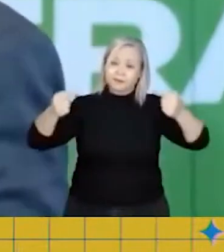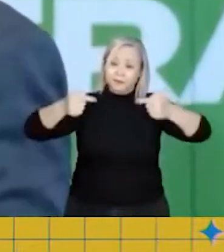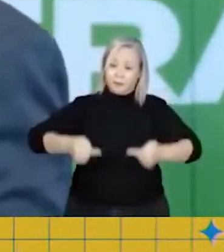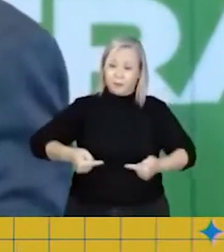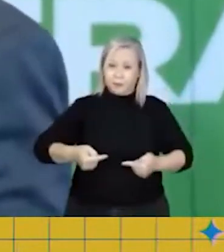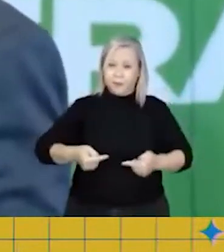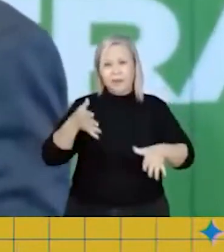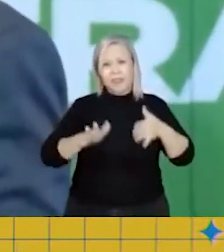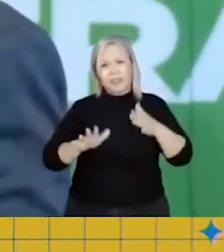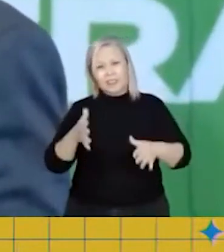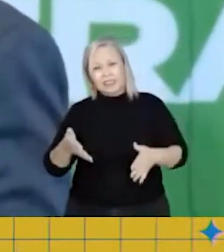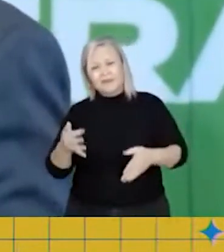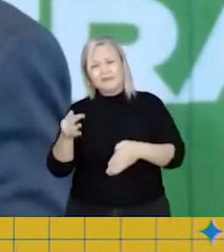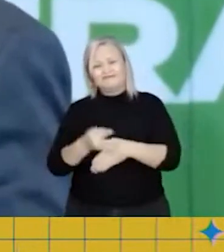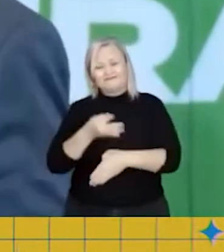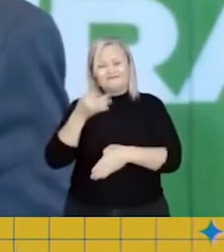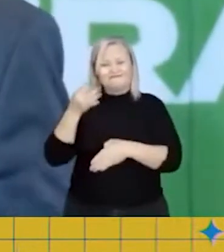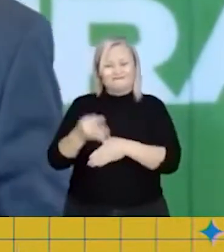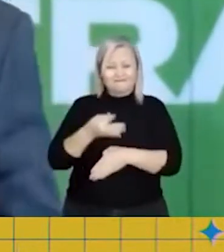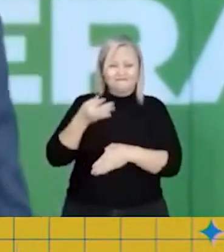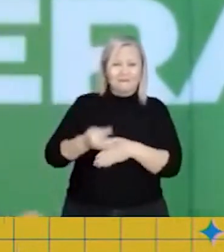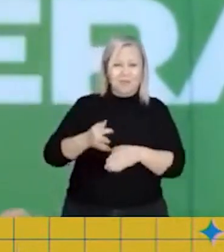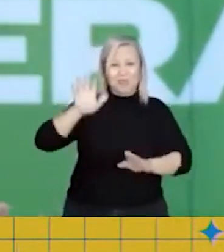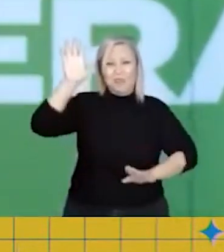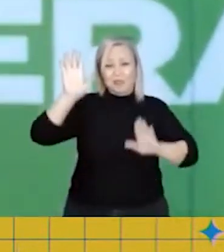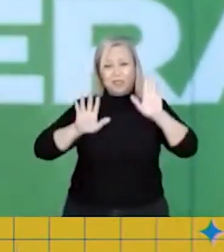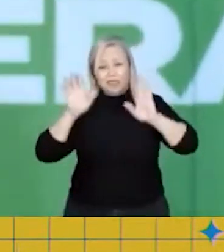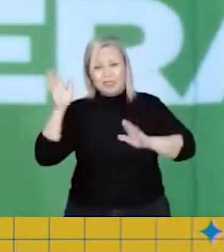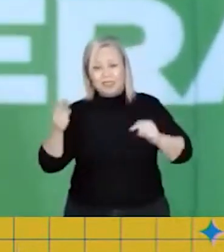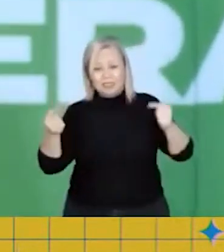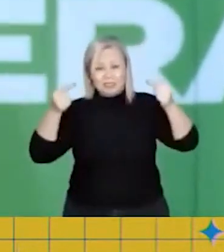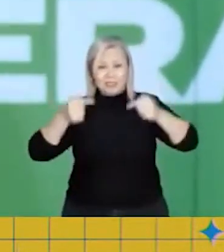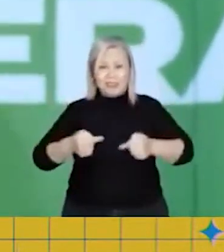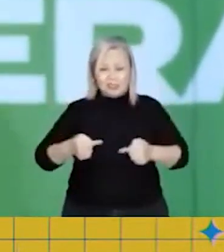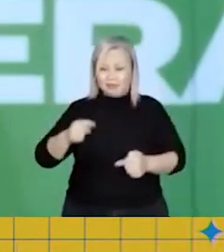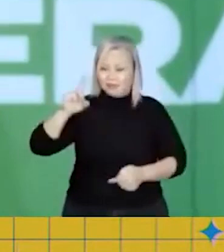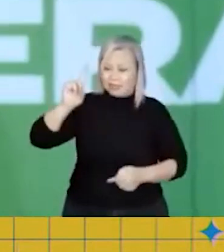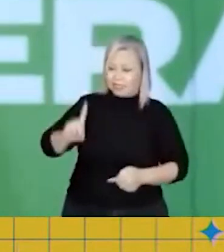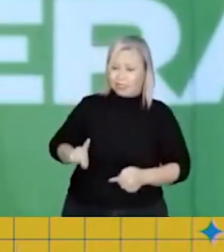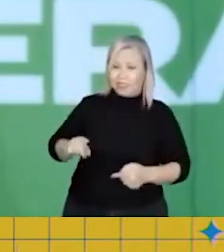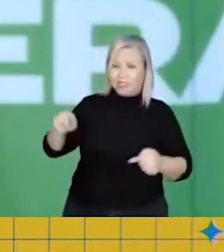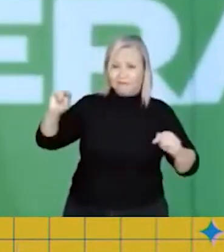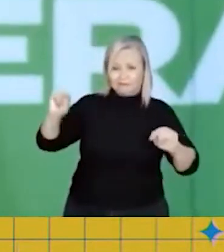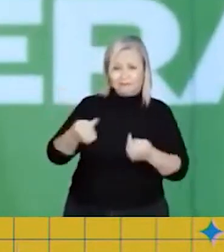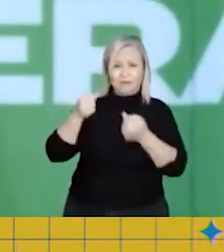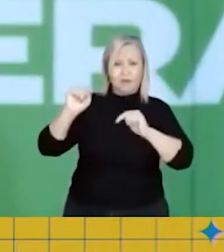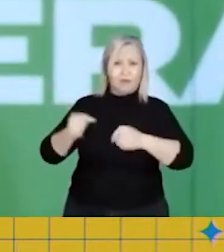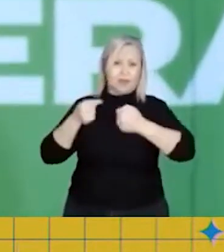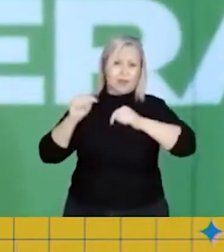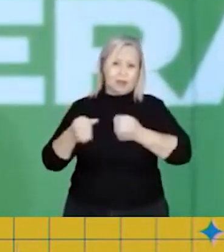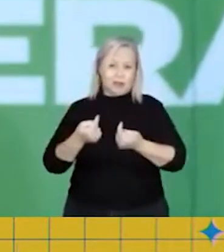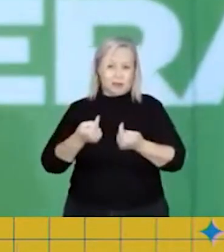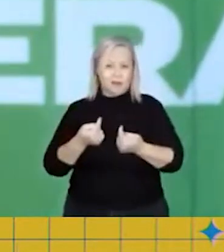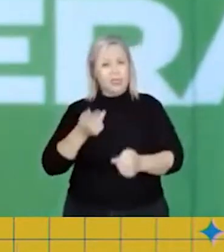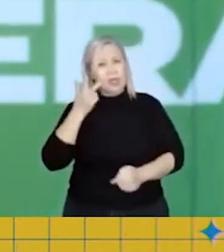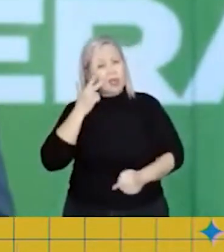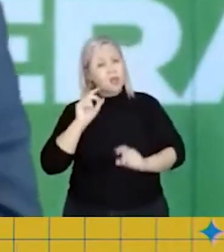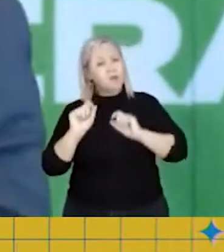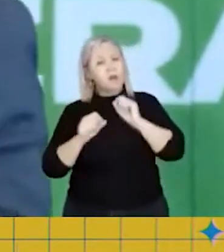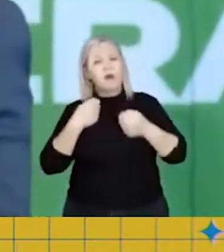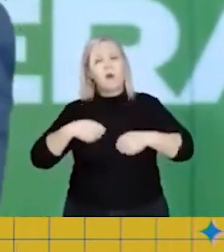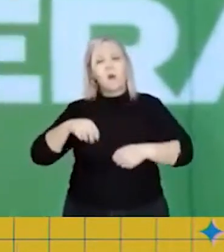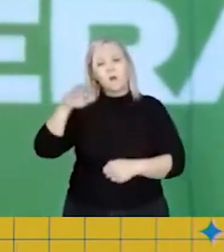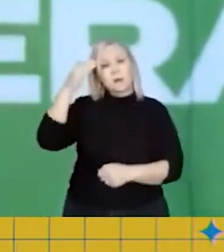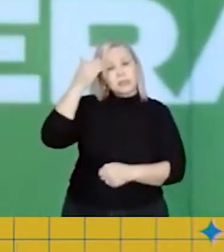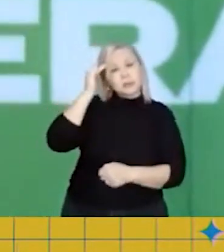os candidatos da oposição nos atacam. E é normal, a gente tem que compreender. Primeiro,